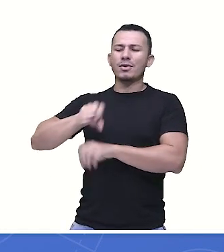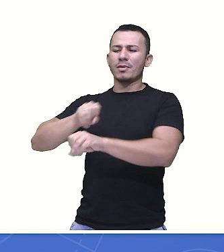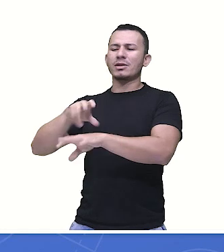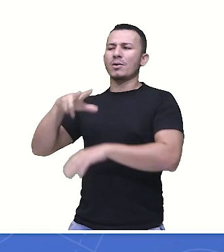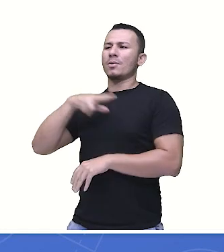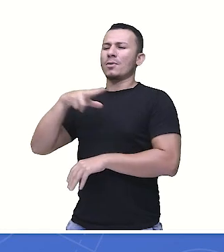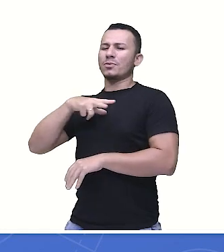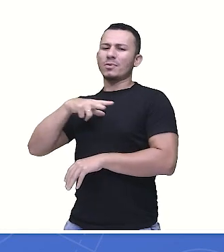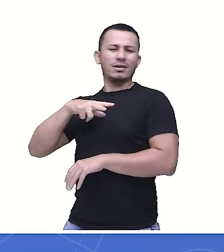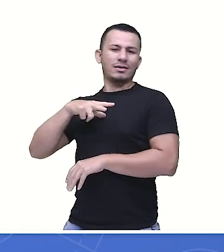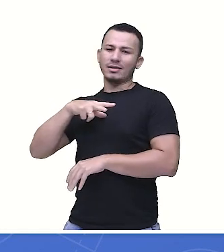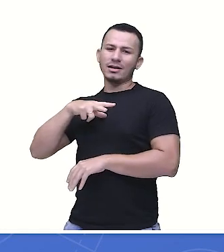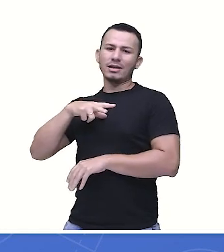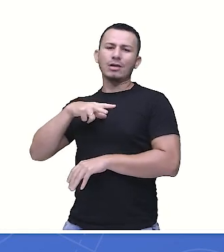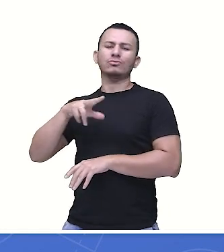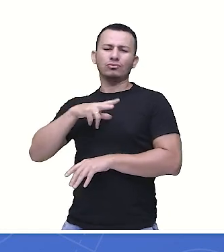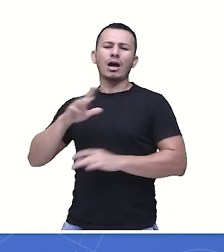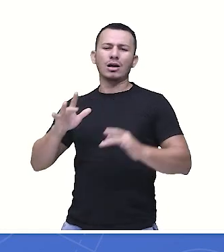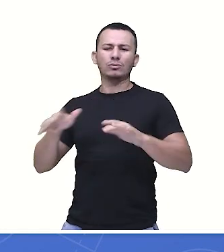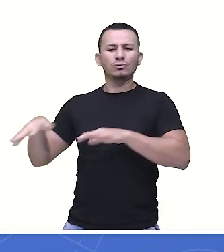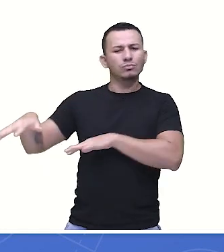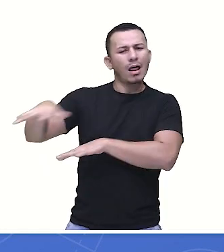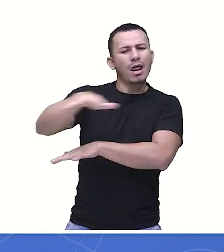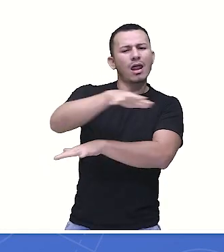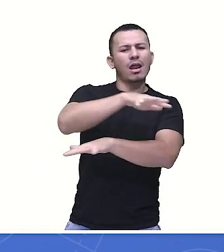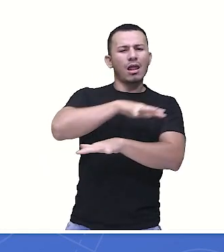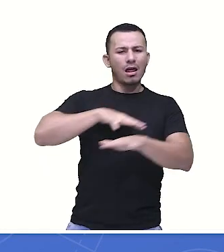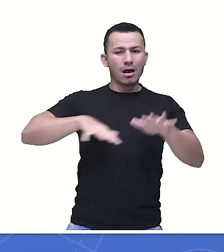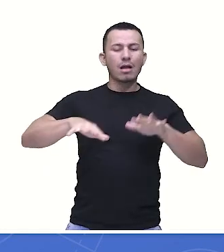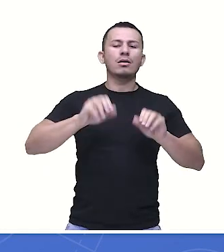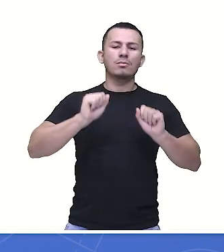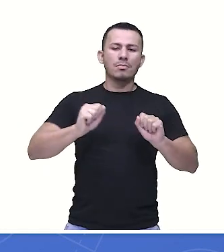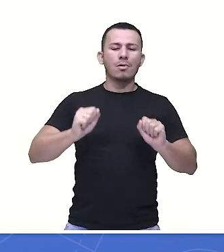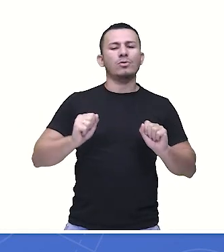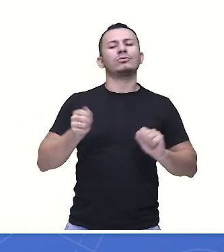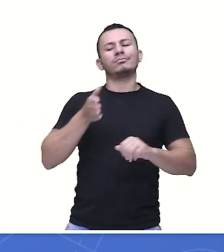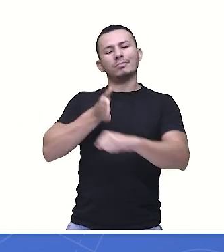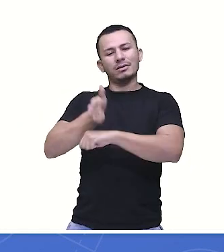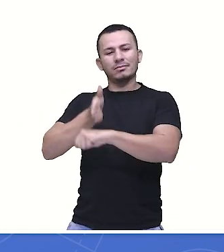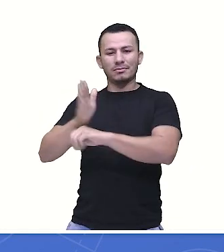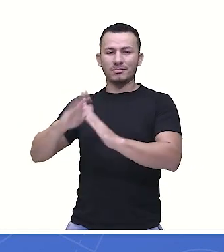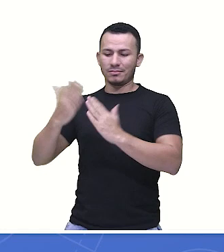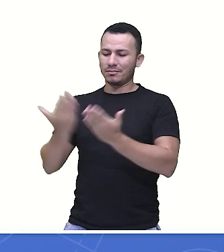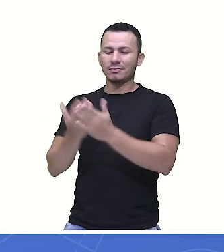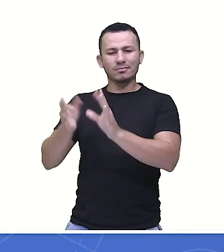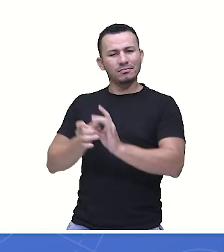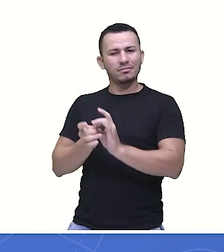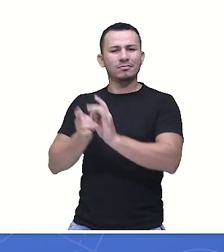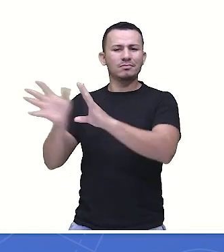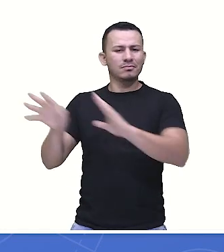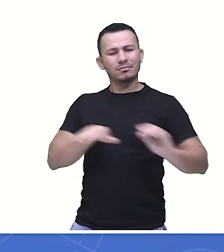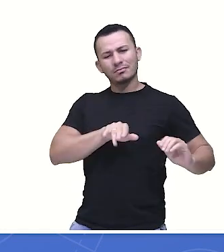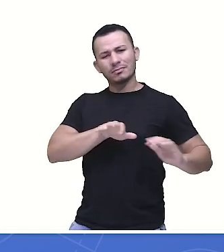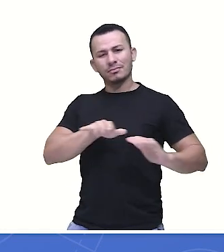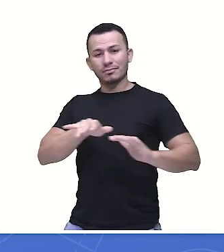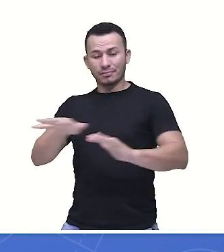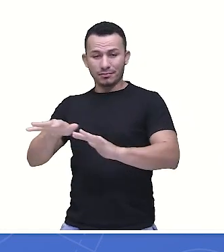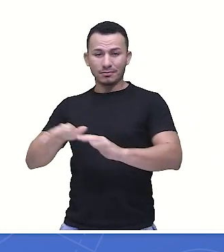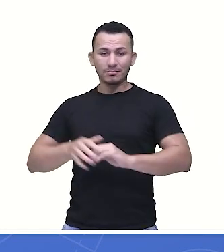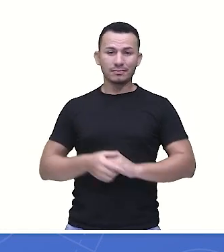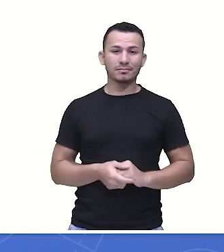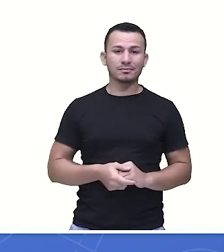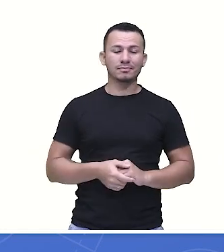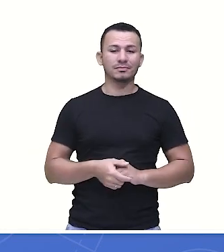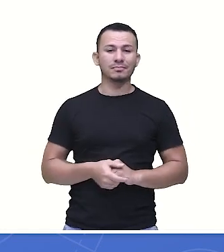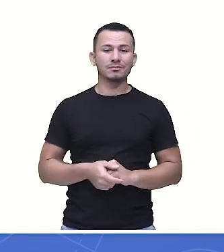de alguns e passam a ser para todos. Ela vai atingir, então, todas as pessoas. A